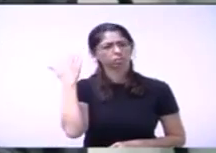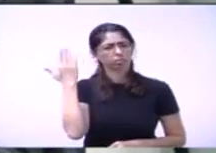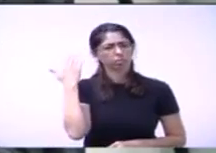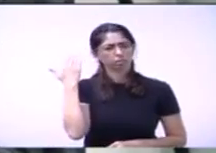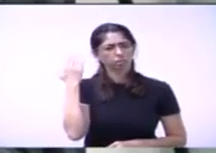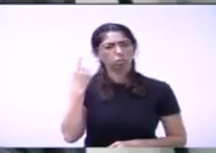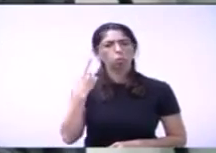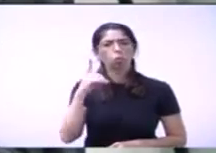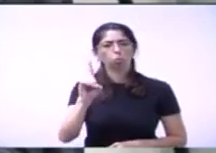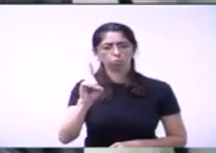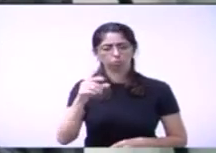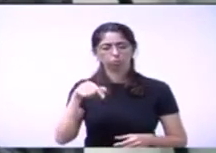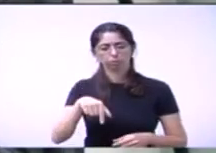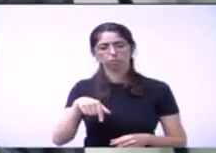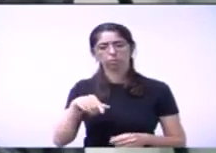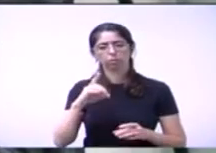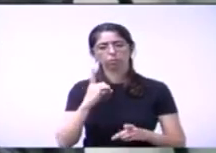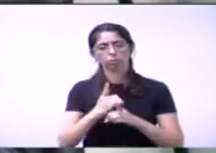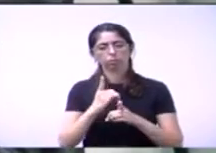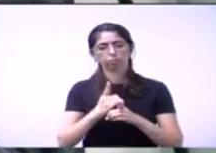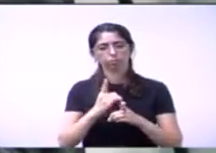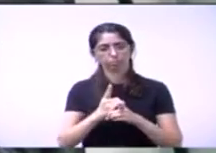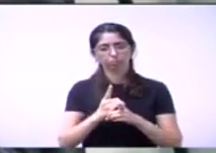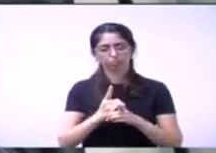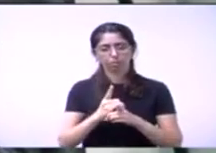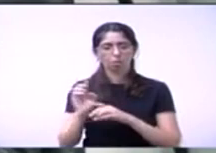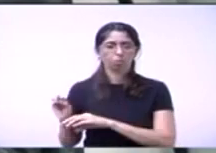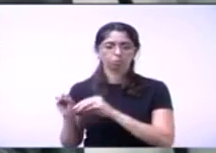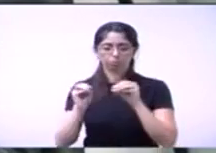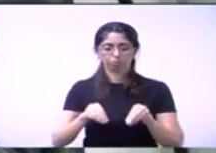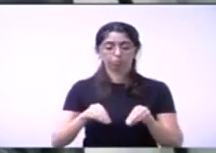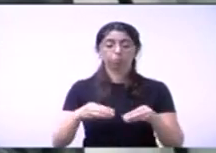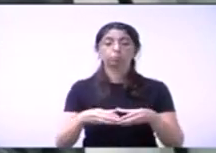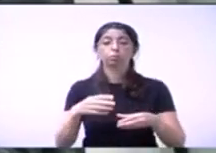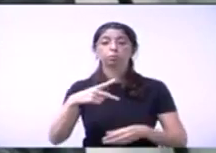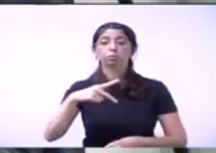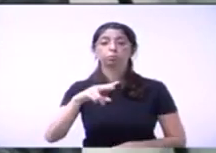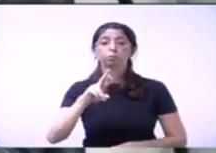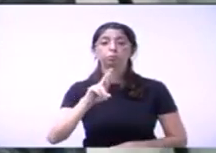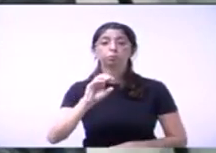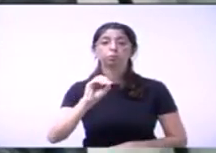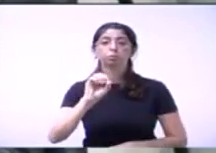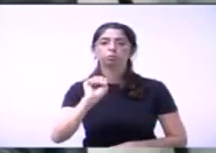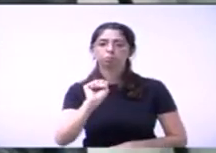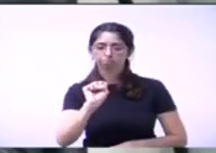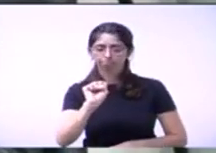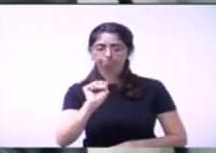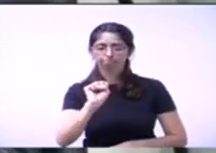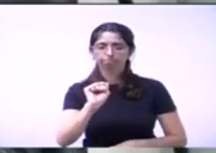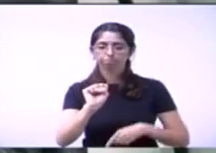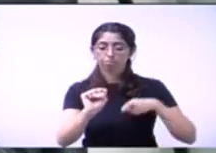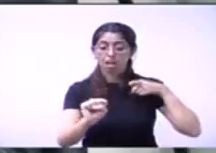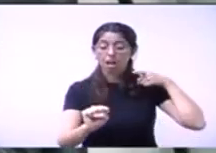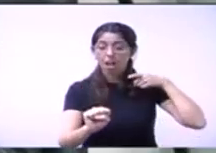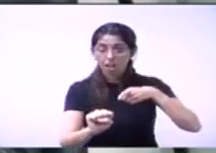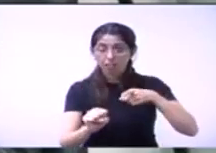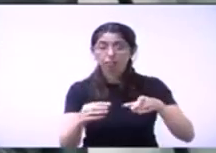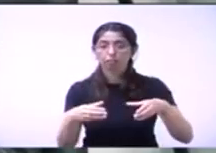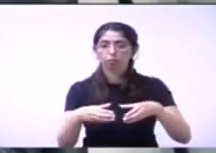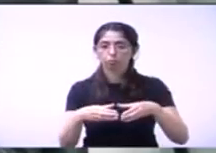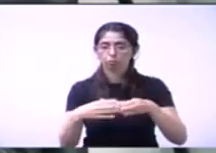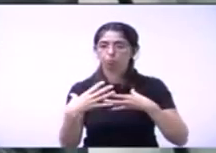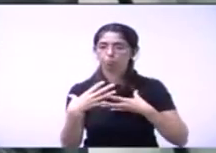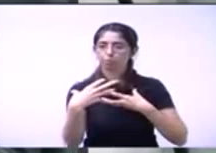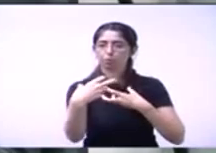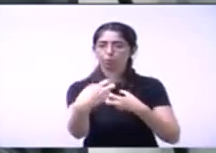na última sessão, que foi o PROS. Partido me deu toda a tranquilidade para desempenhar